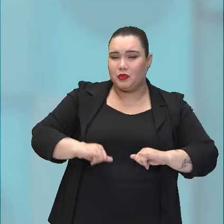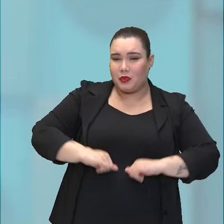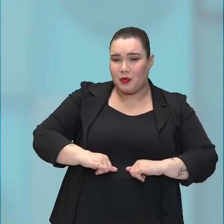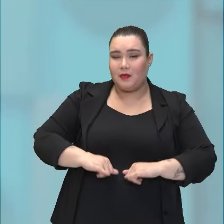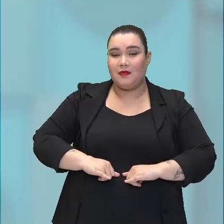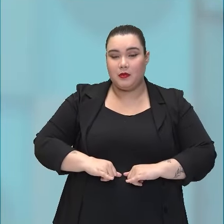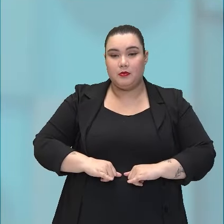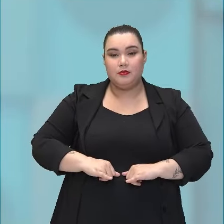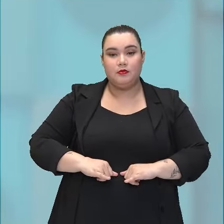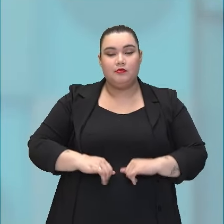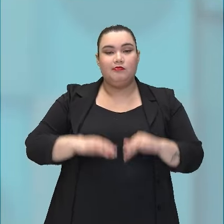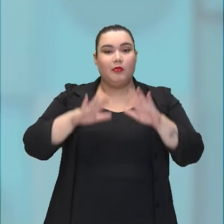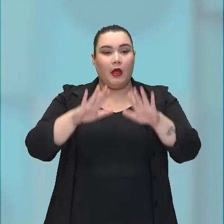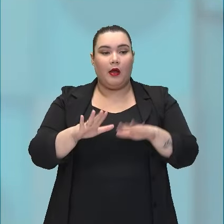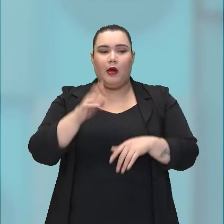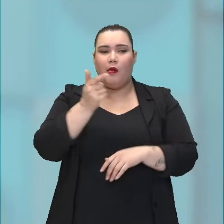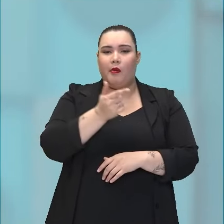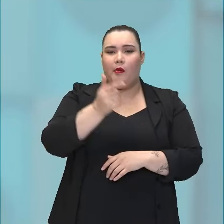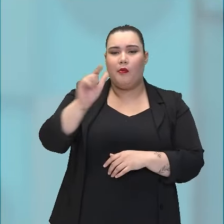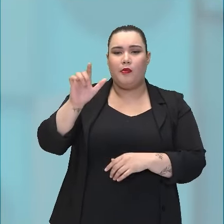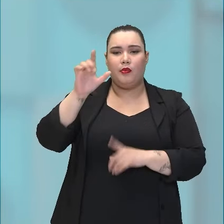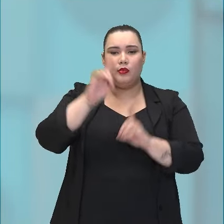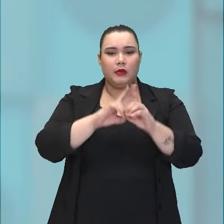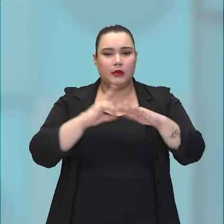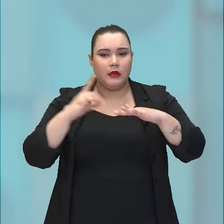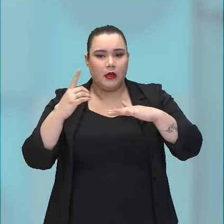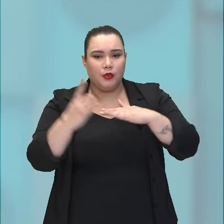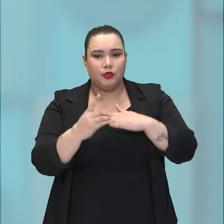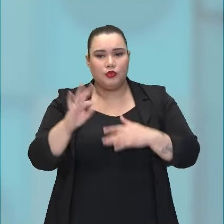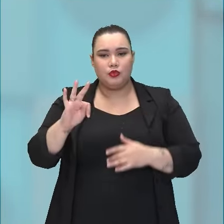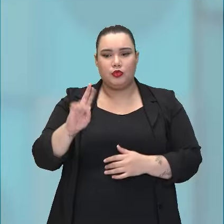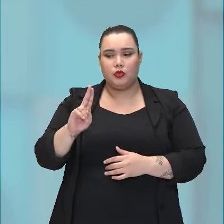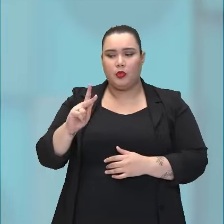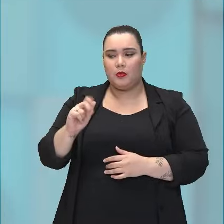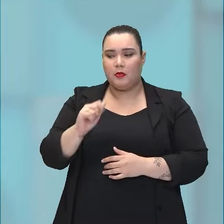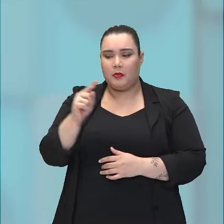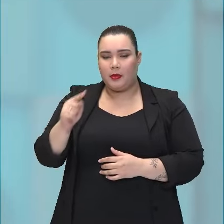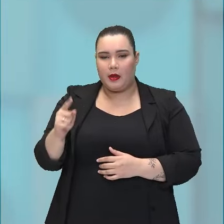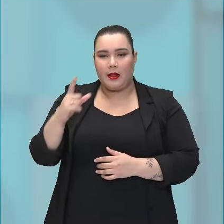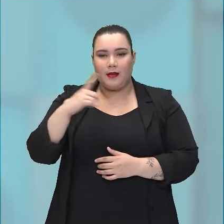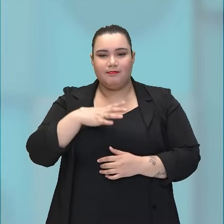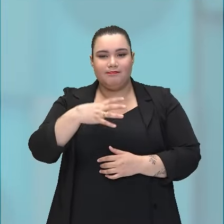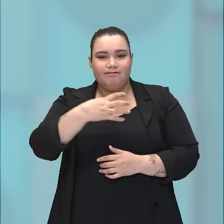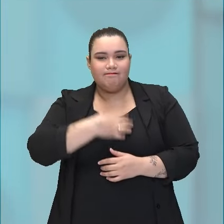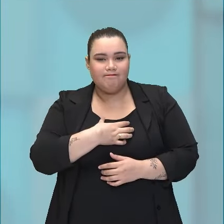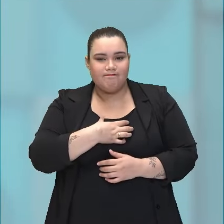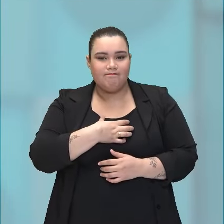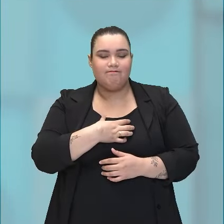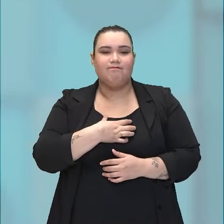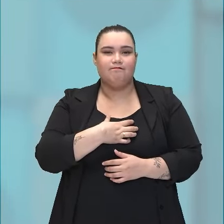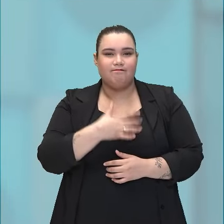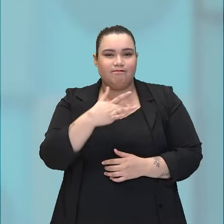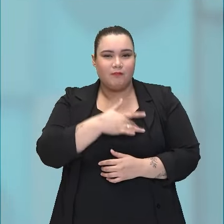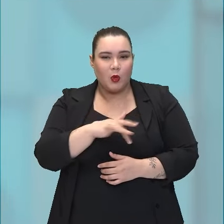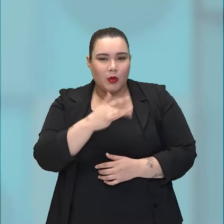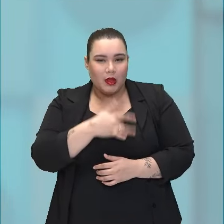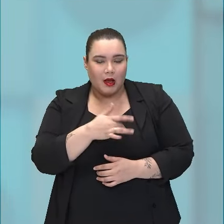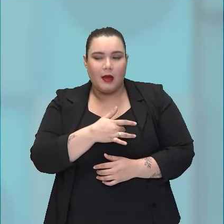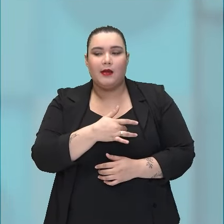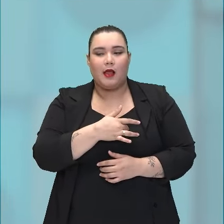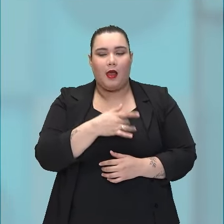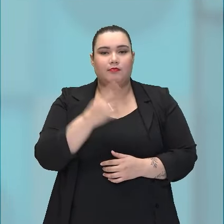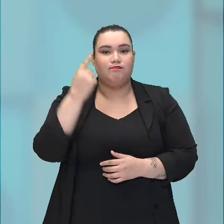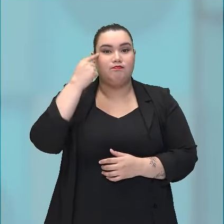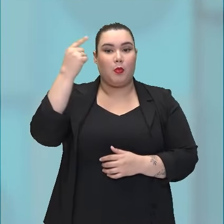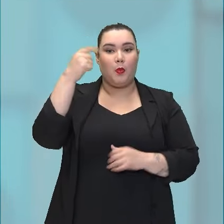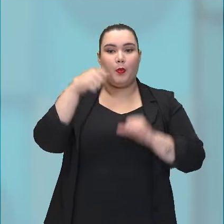teve ali compaixão dela e resolveu eternizar o amor de Potira, transformando as suas lágrimas em diamantes, certo?